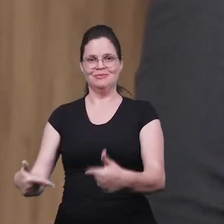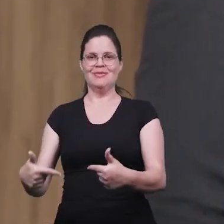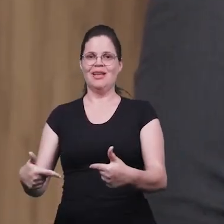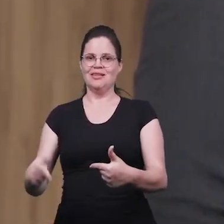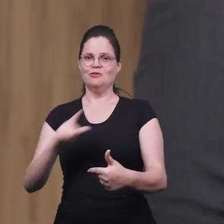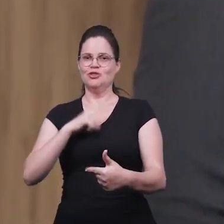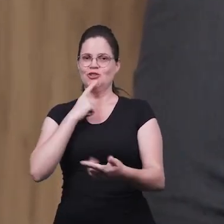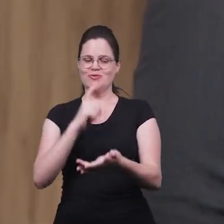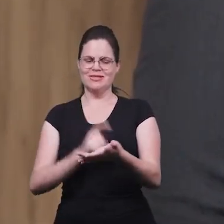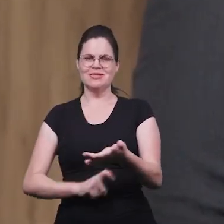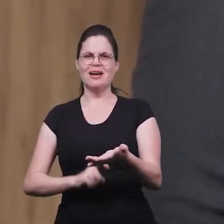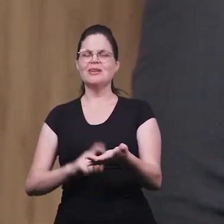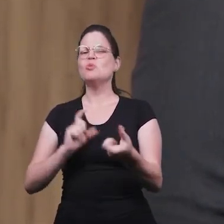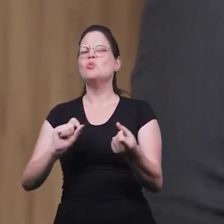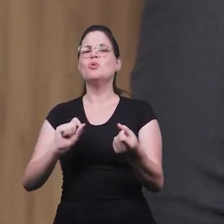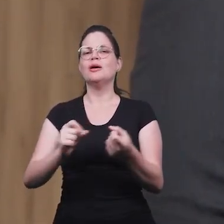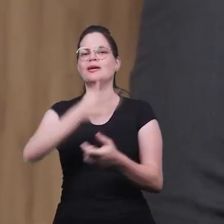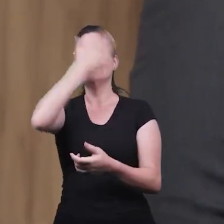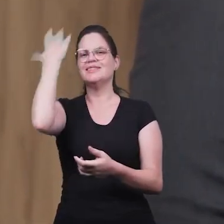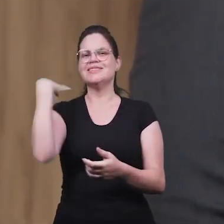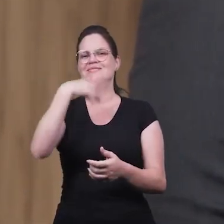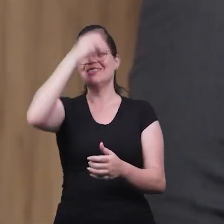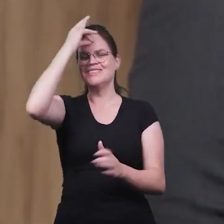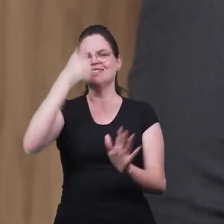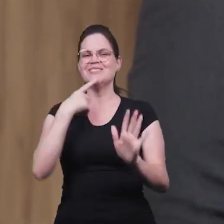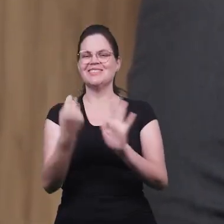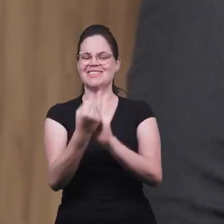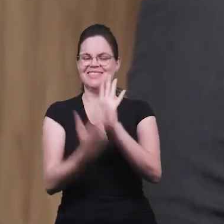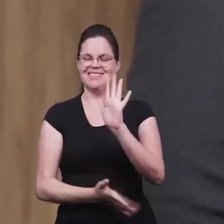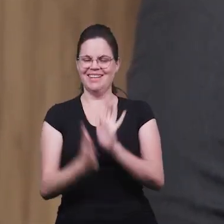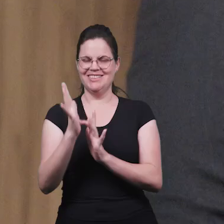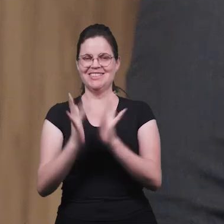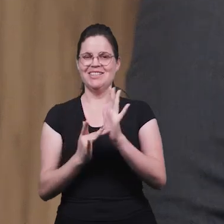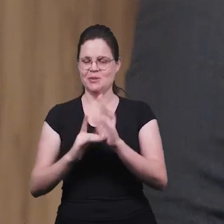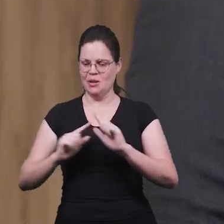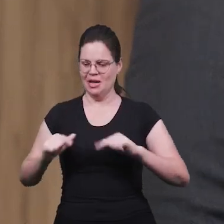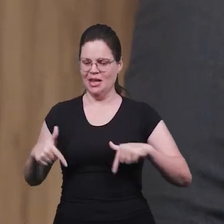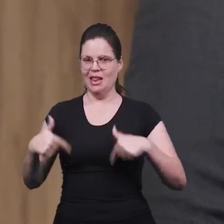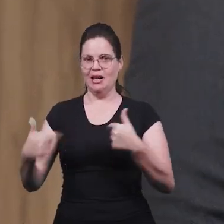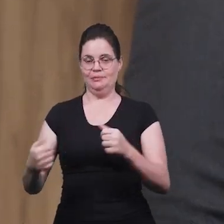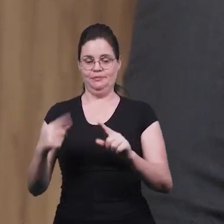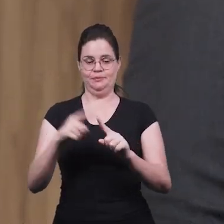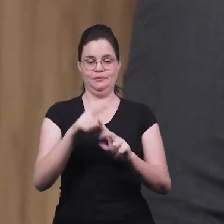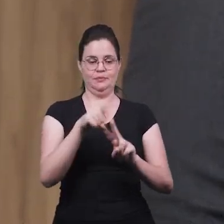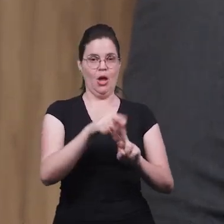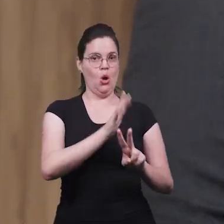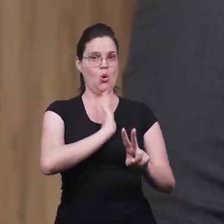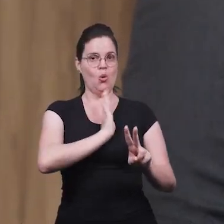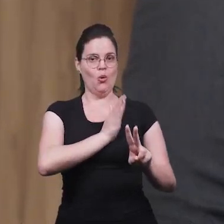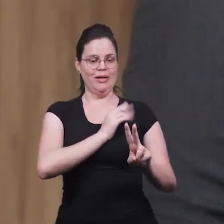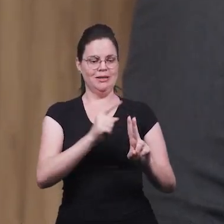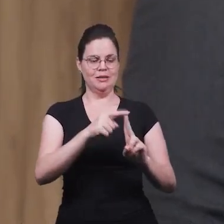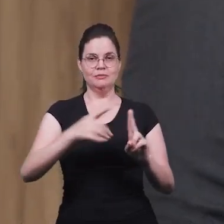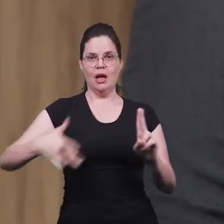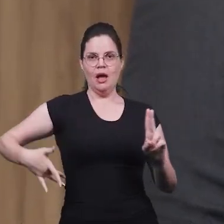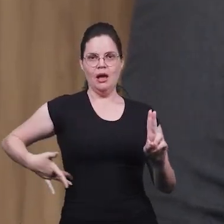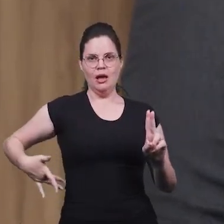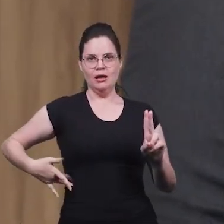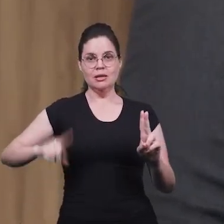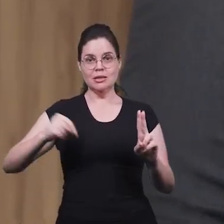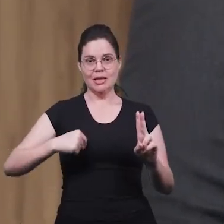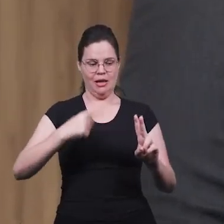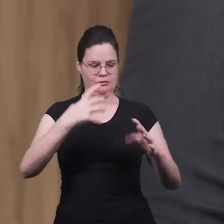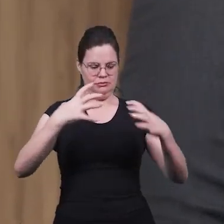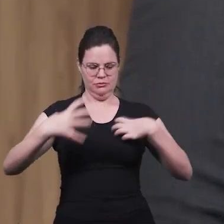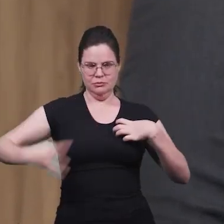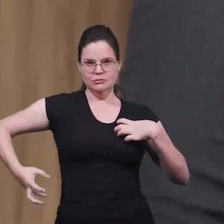Jesus, um remanescente fiel. Os rins e o coração. E são dois órgãos vitais do corpo,